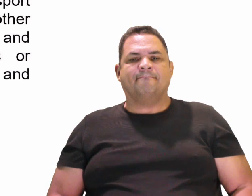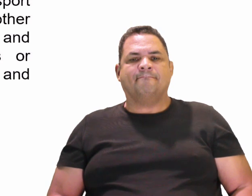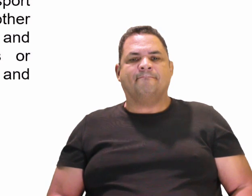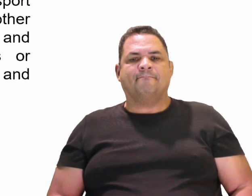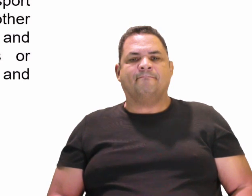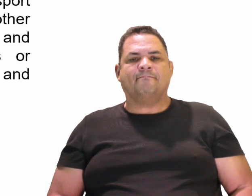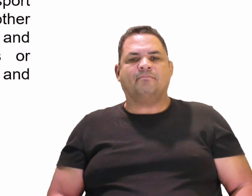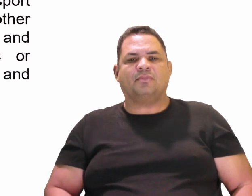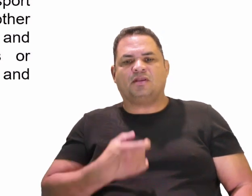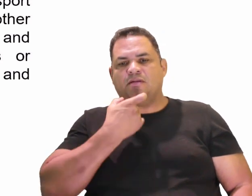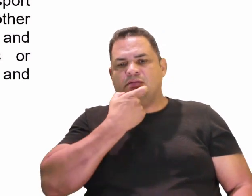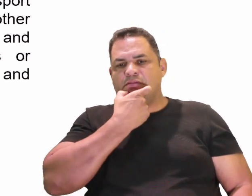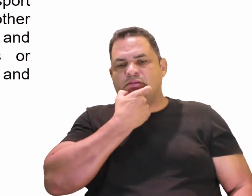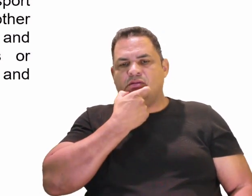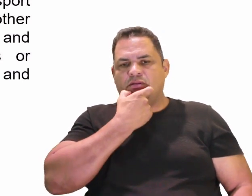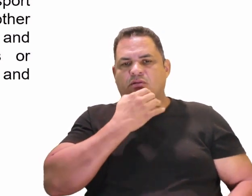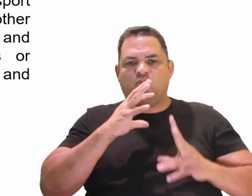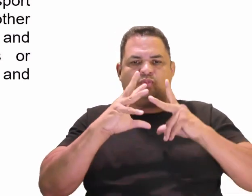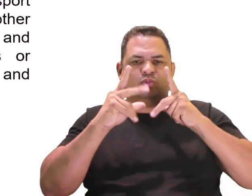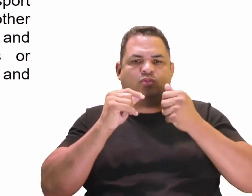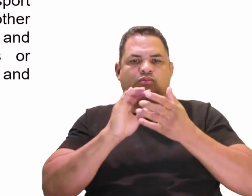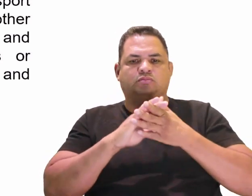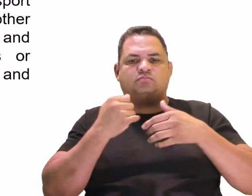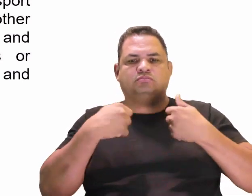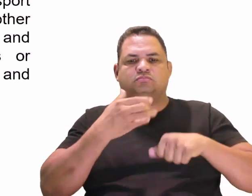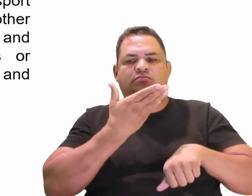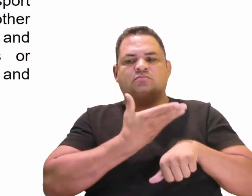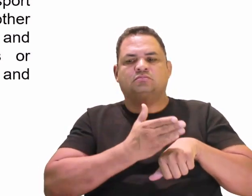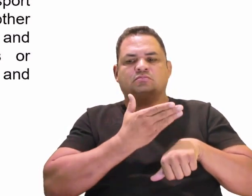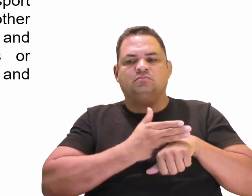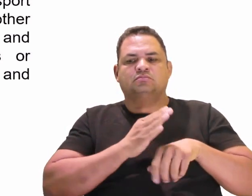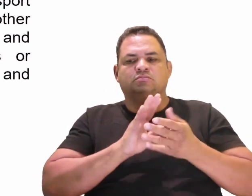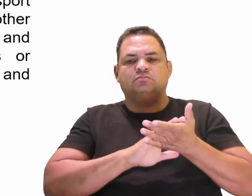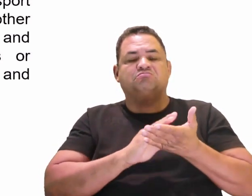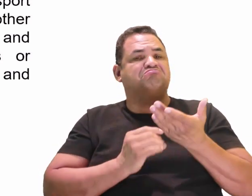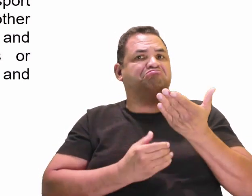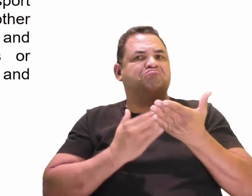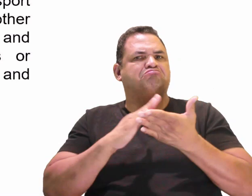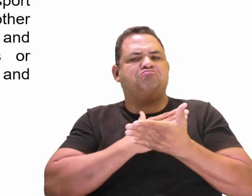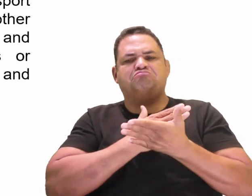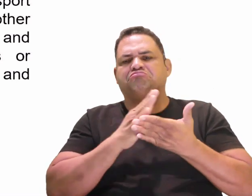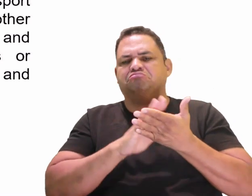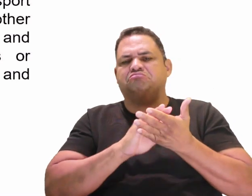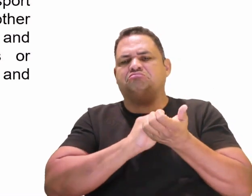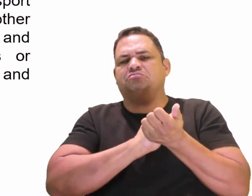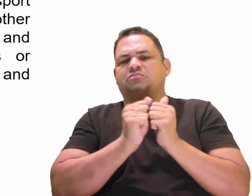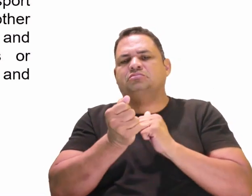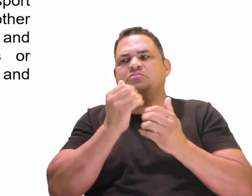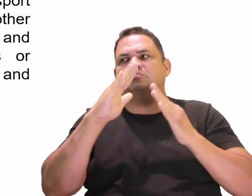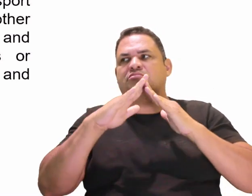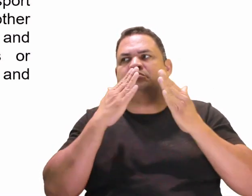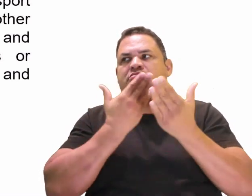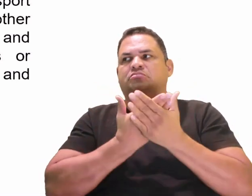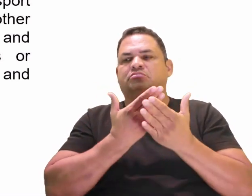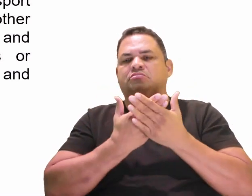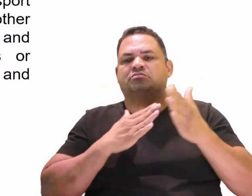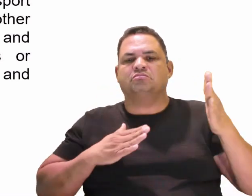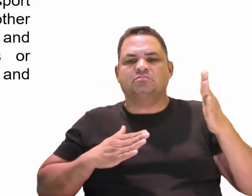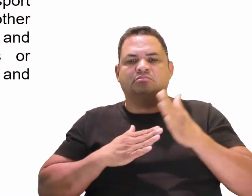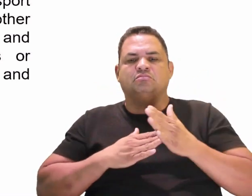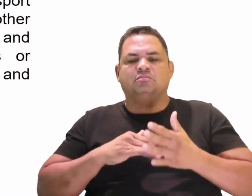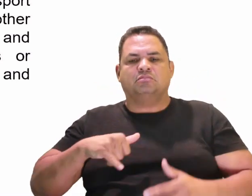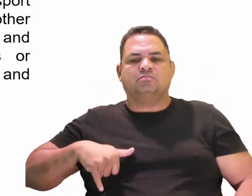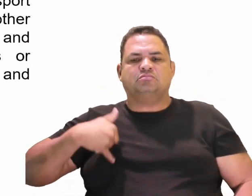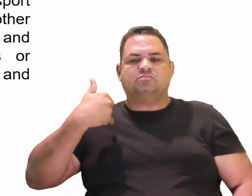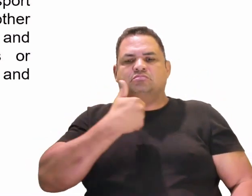Reino Unido, todos têm que praticar algum tipo de esporte na escola até os 16